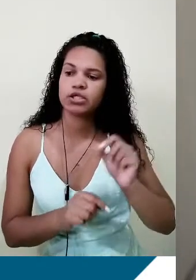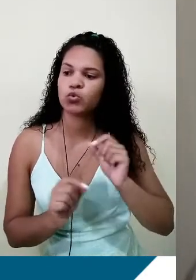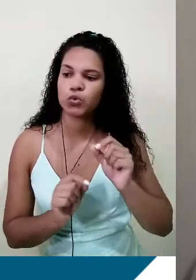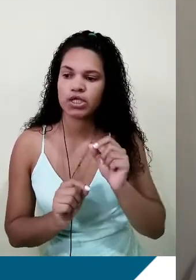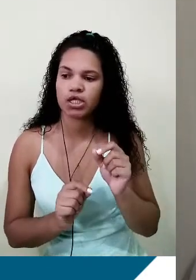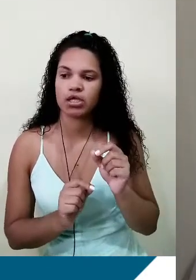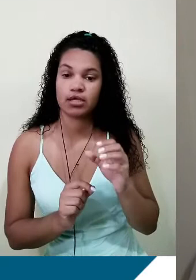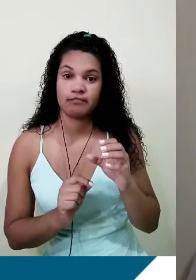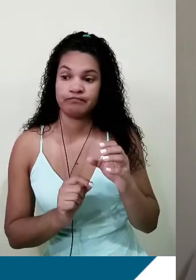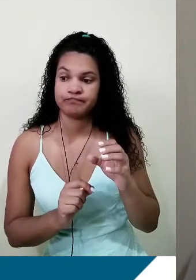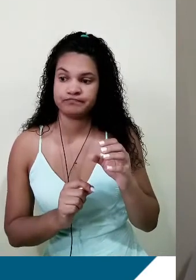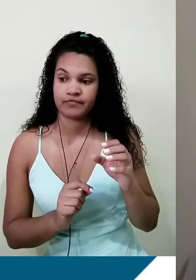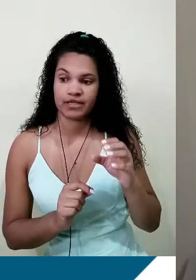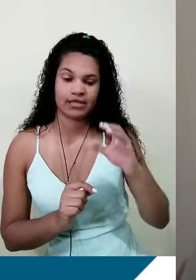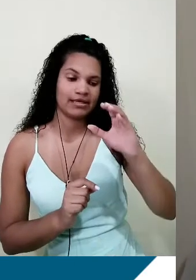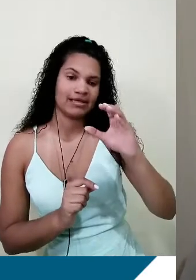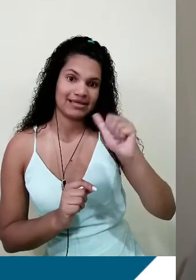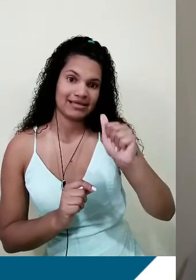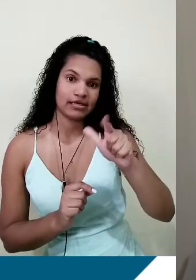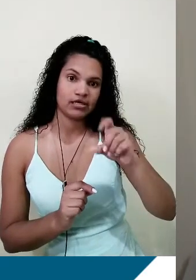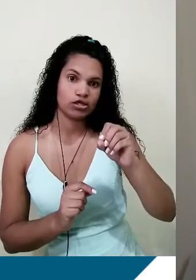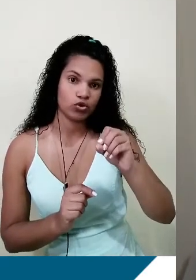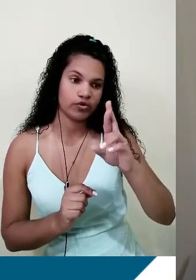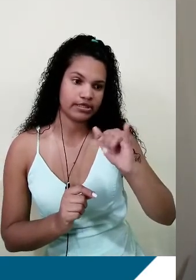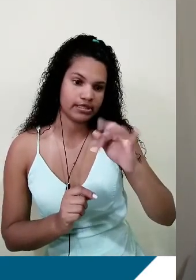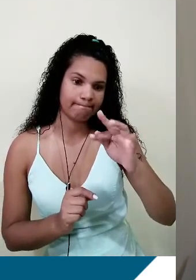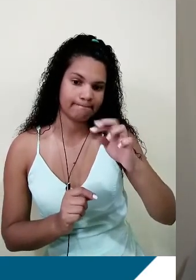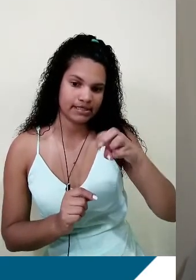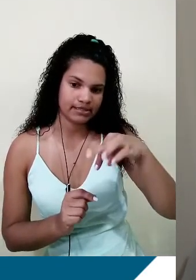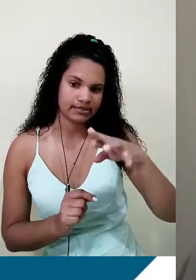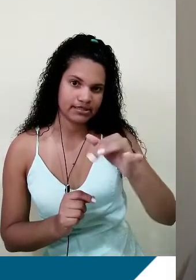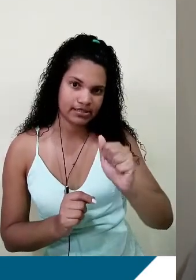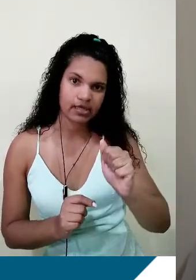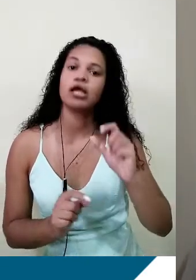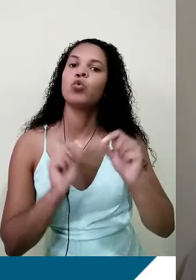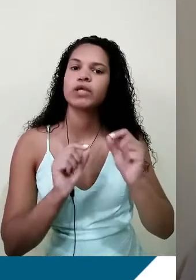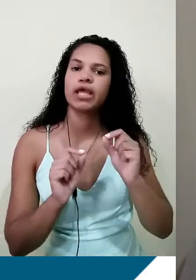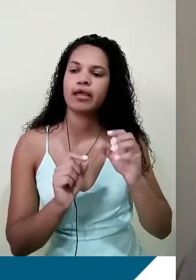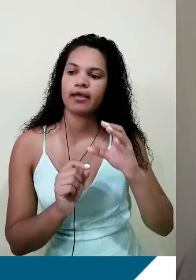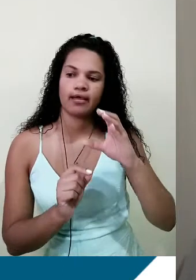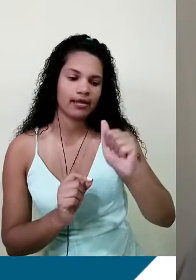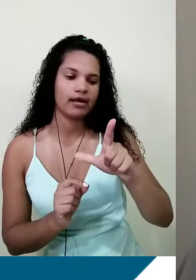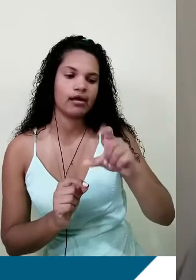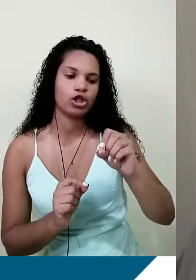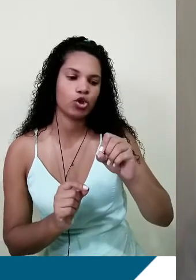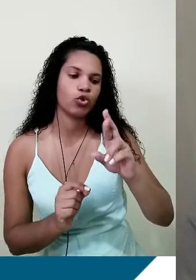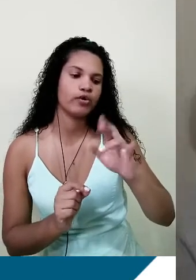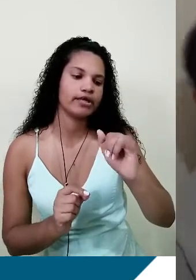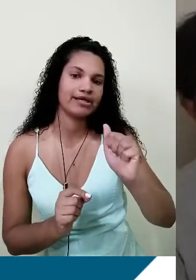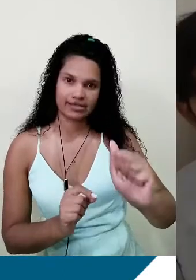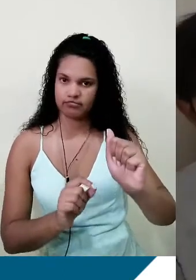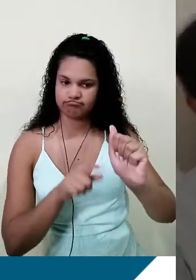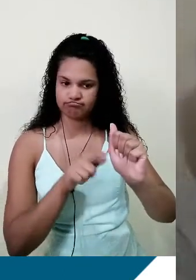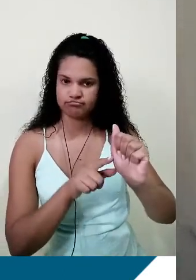calor, que é a calorimetria, chamada a caloria. Caloria com cal.